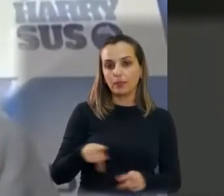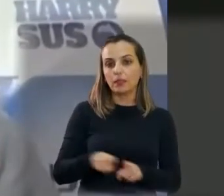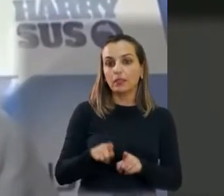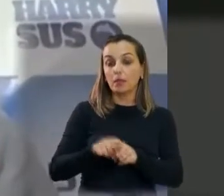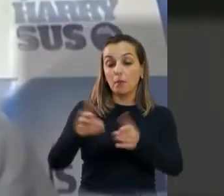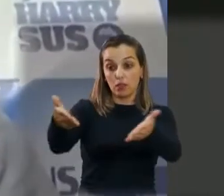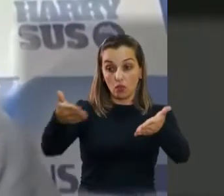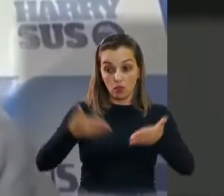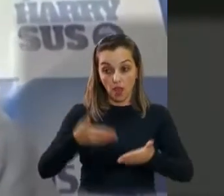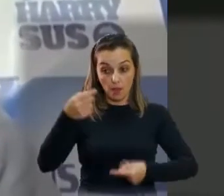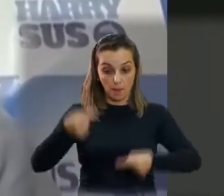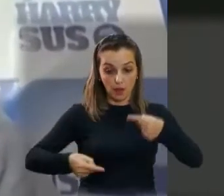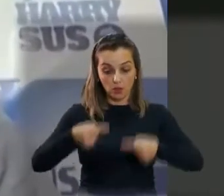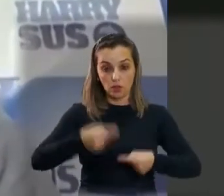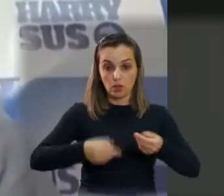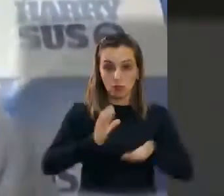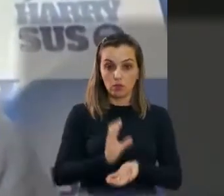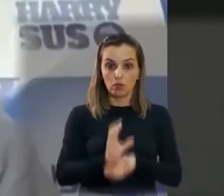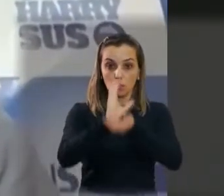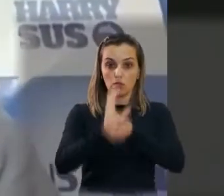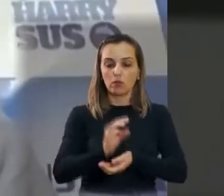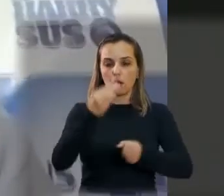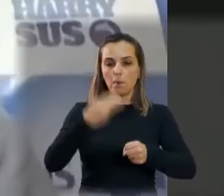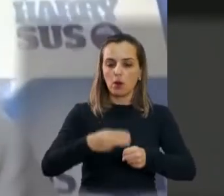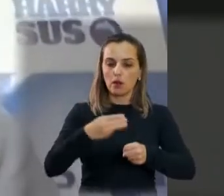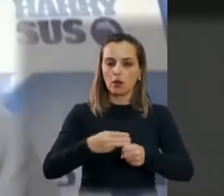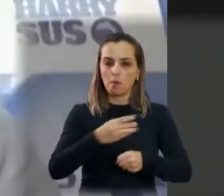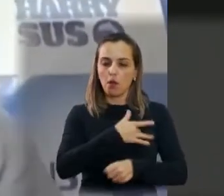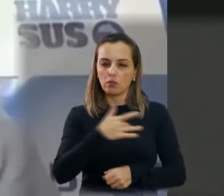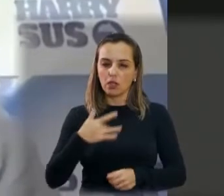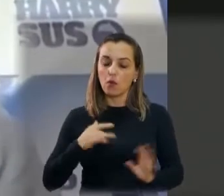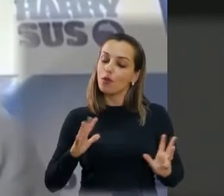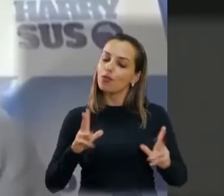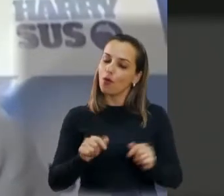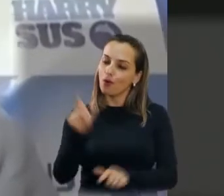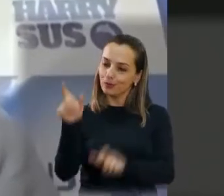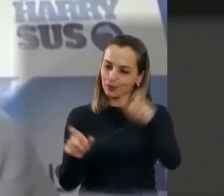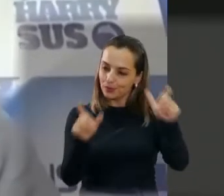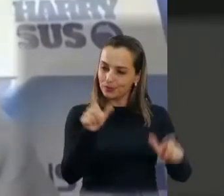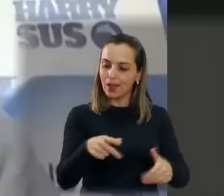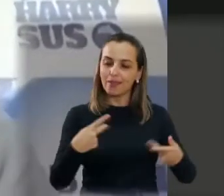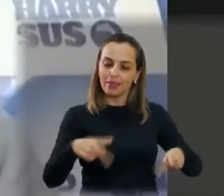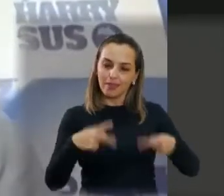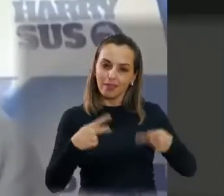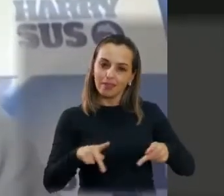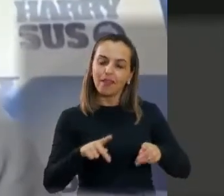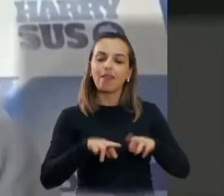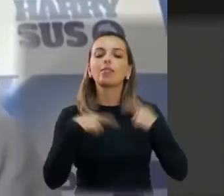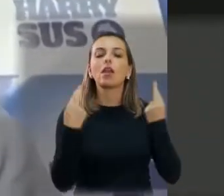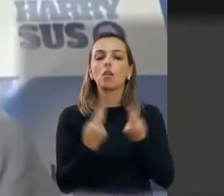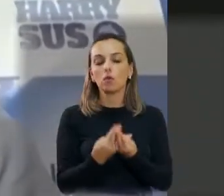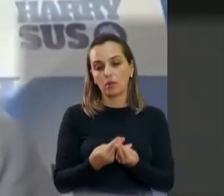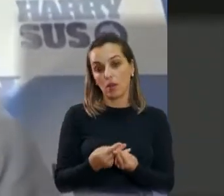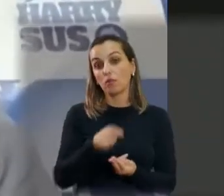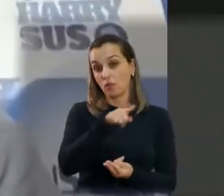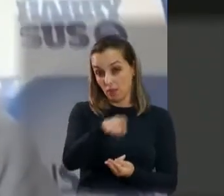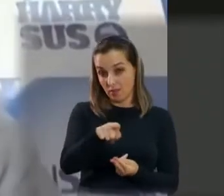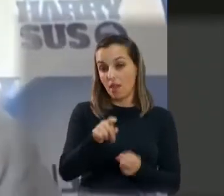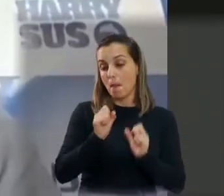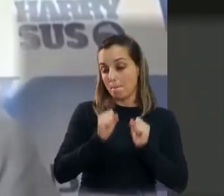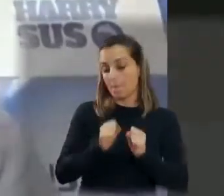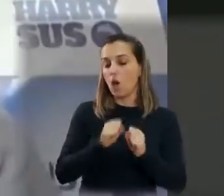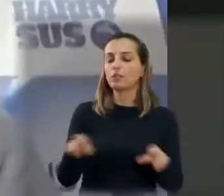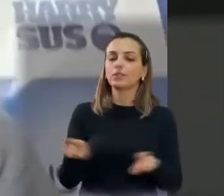também para as discussões do Conselho Municipal de Saúde todos os presentes. e quem quiser participar enquanto público